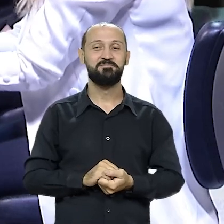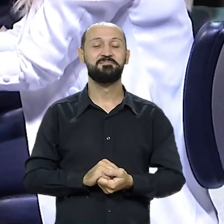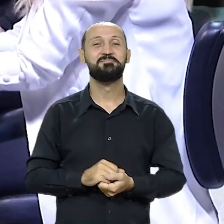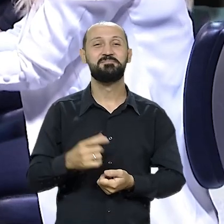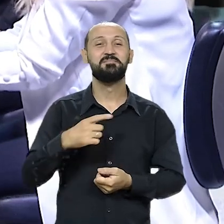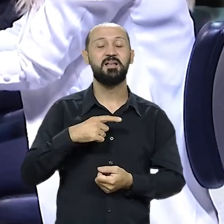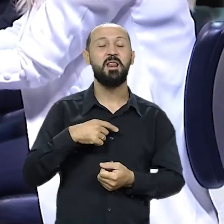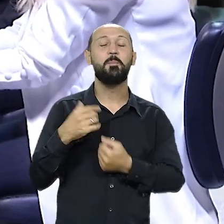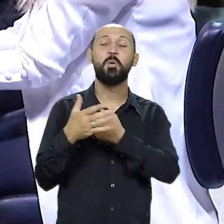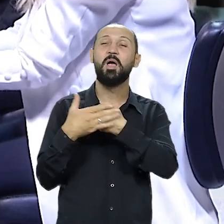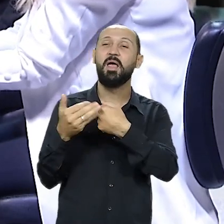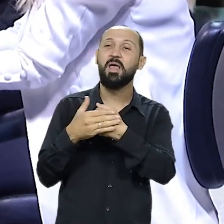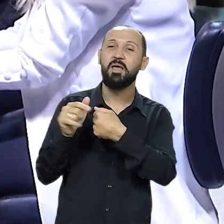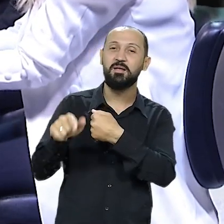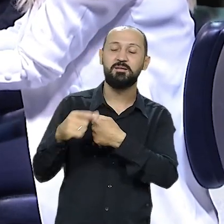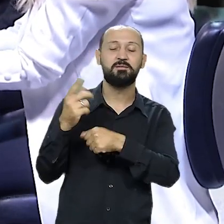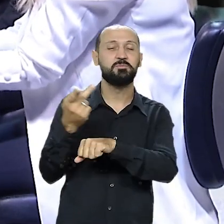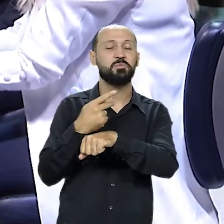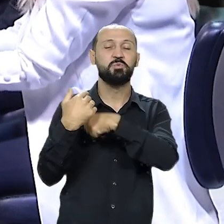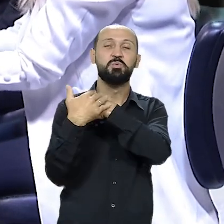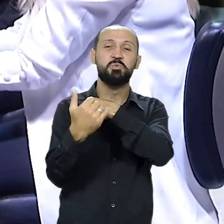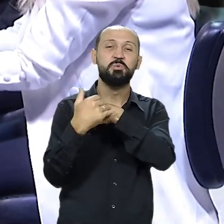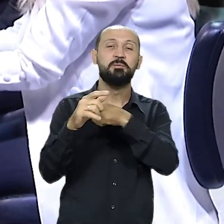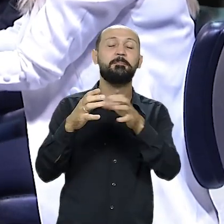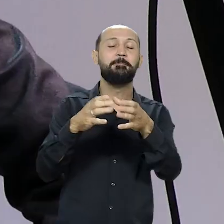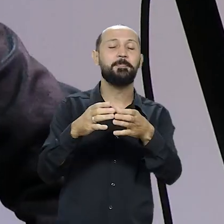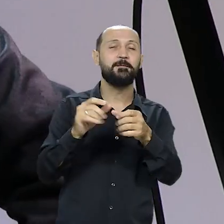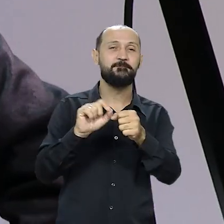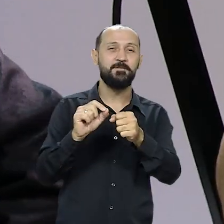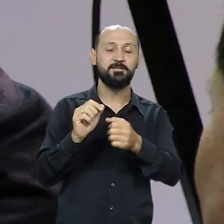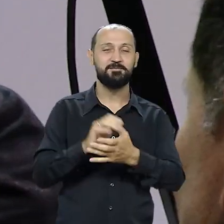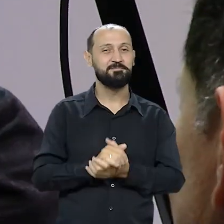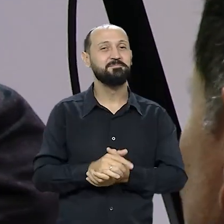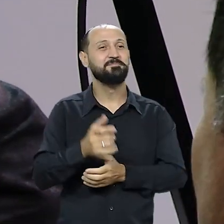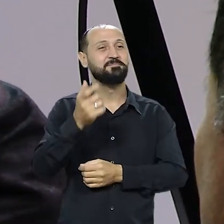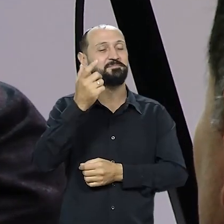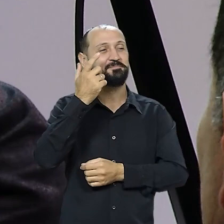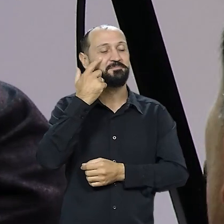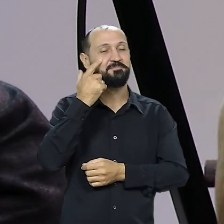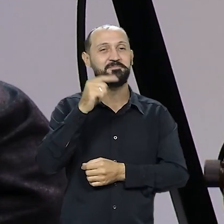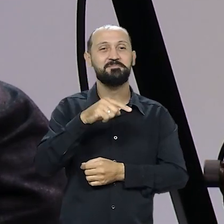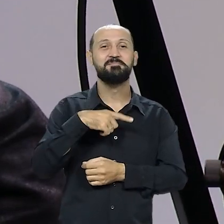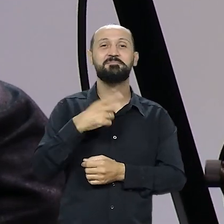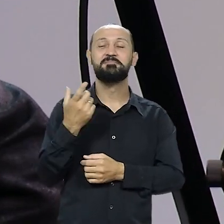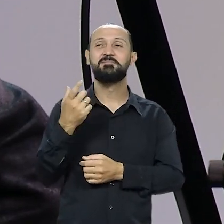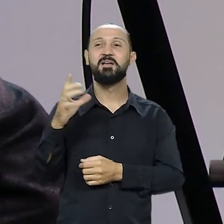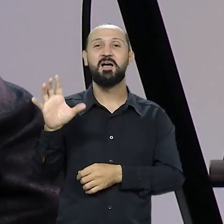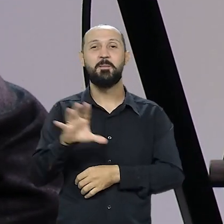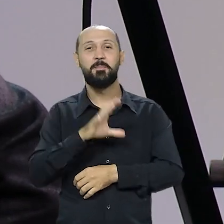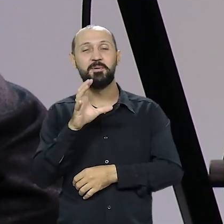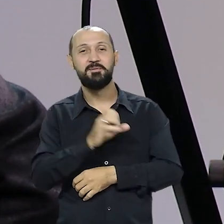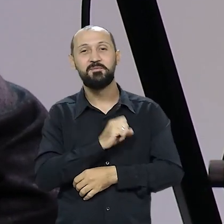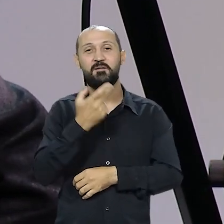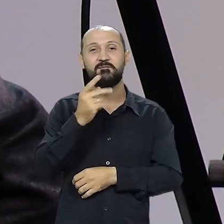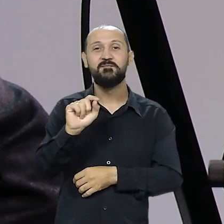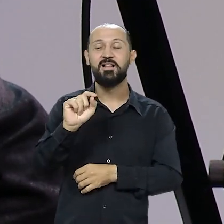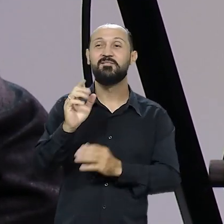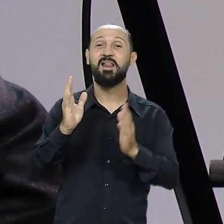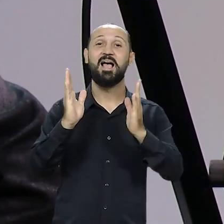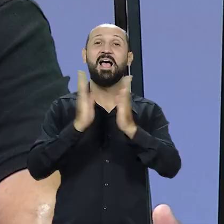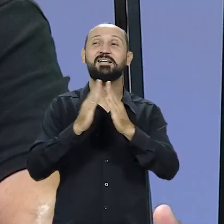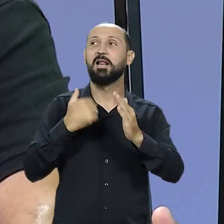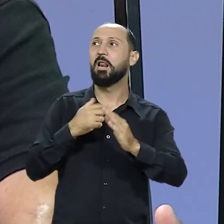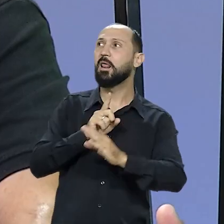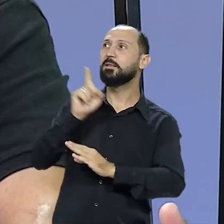ela é muito querida e muito procurada pelos produtores. Você vê como que ele falou que é uma coisa apaixonante, né, deputado? Ele